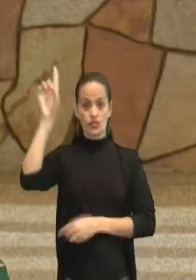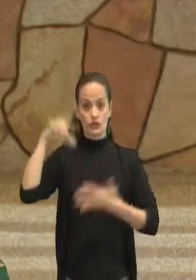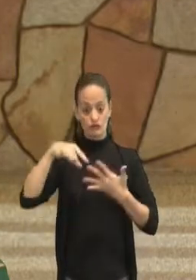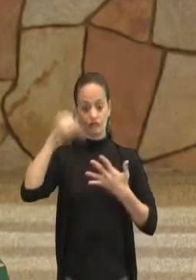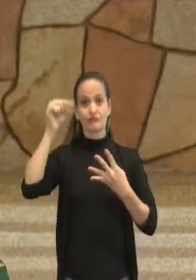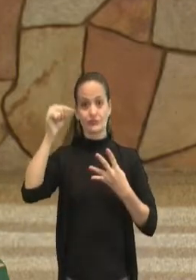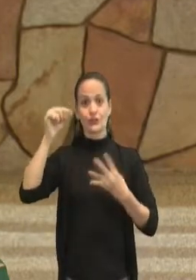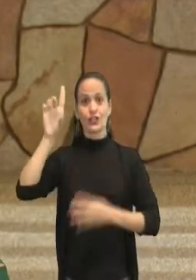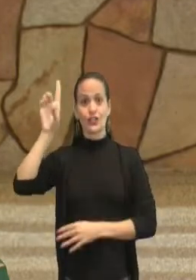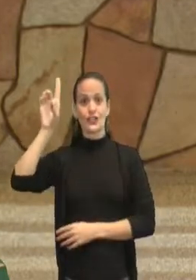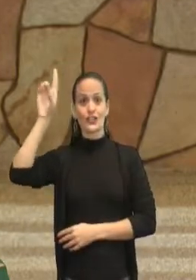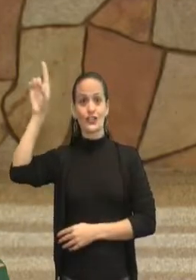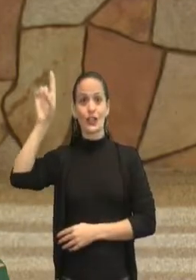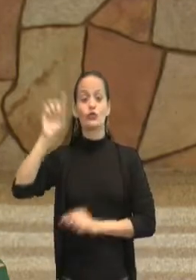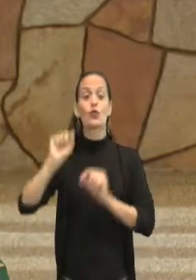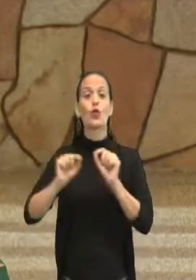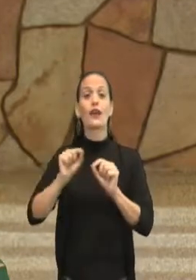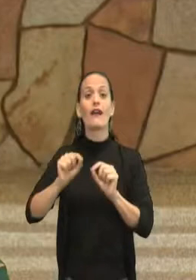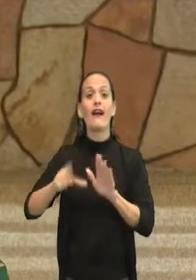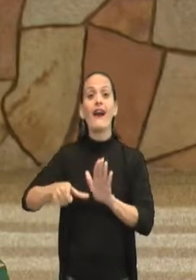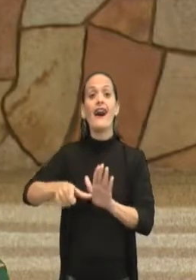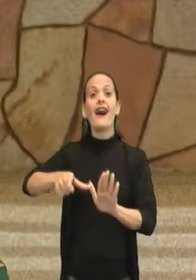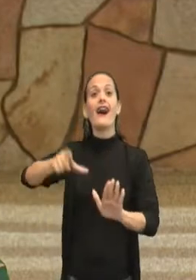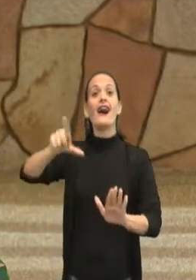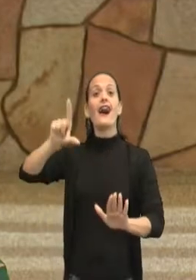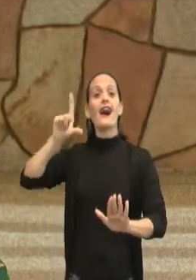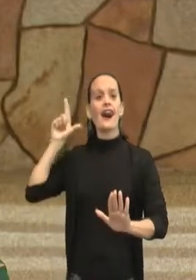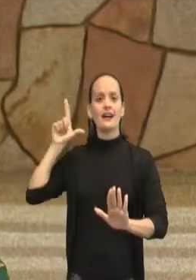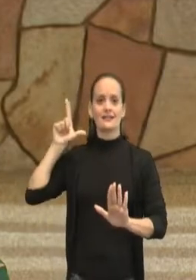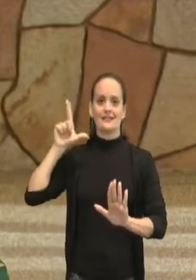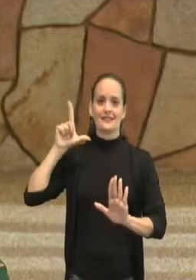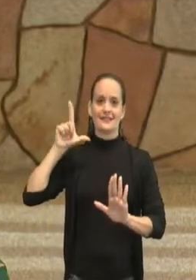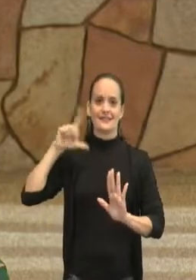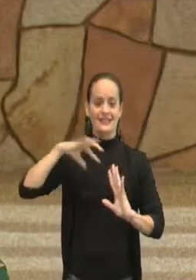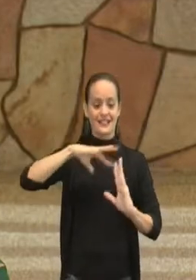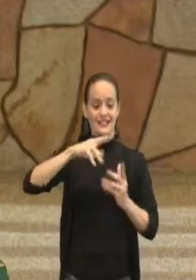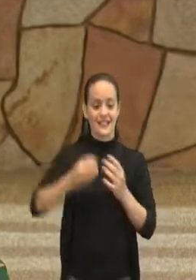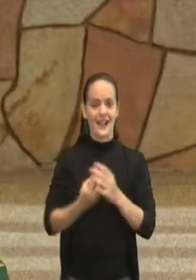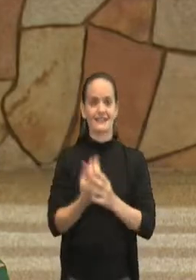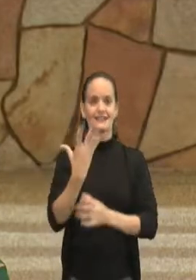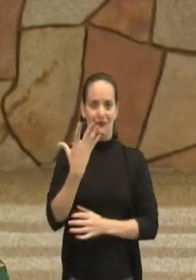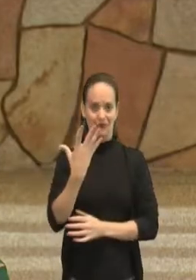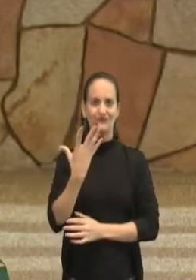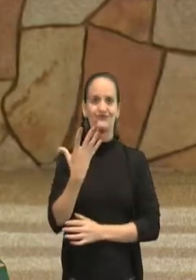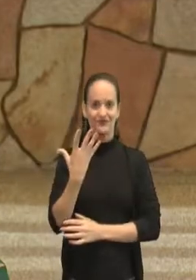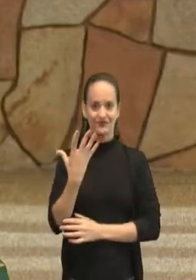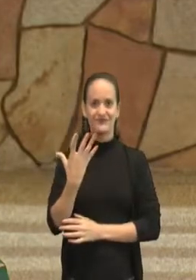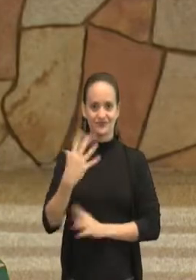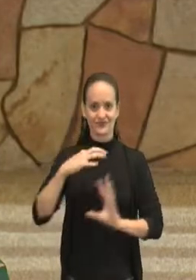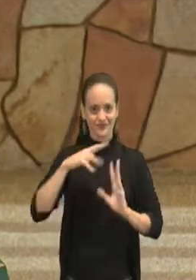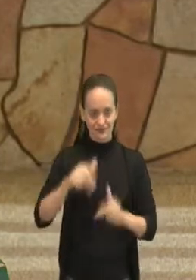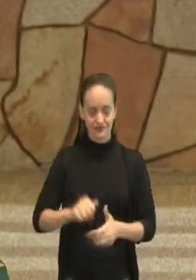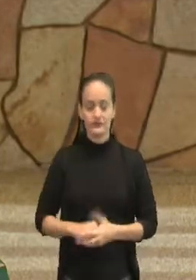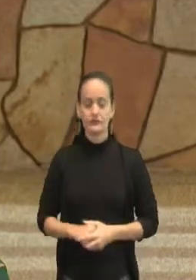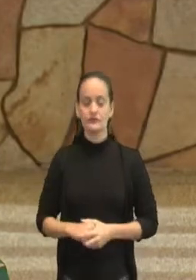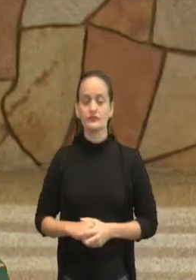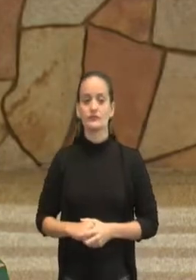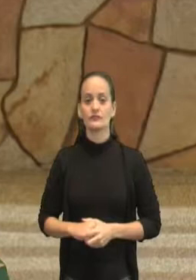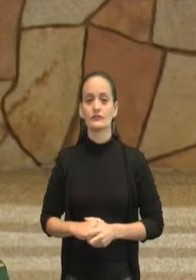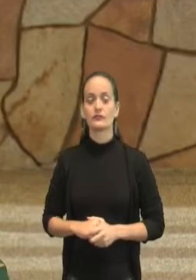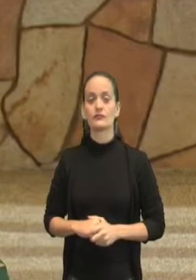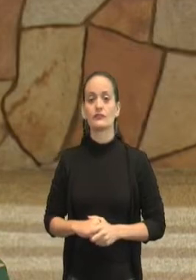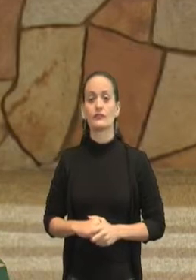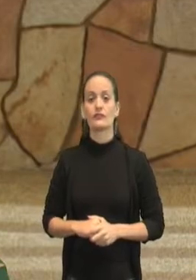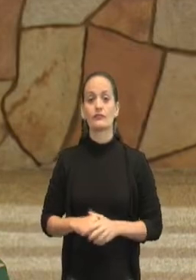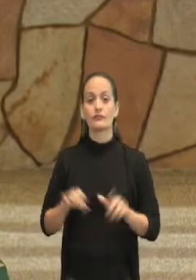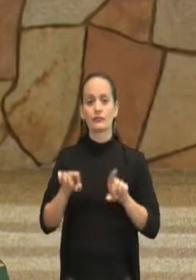antes da fundação do mundo, lá na segunda carta de Paulo a Timóteo, 2 Timóteo capítulo 1, verso 9.